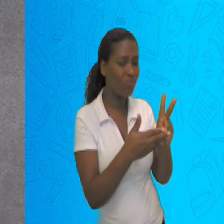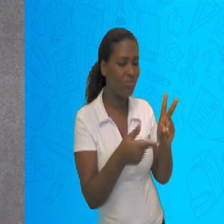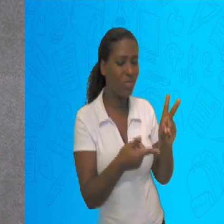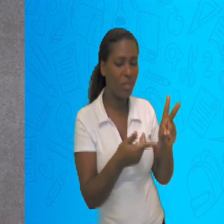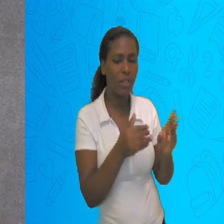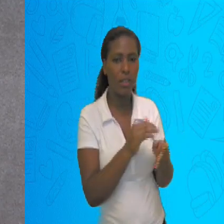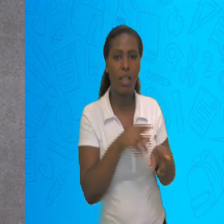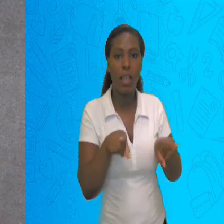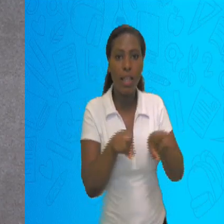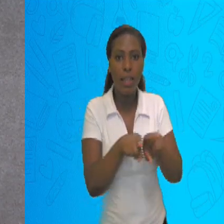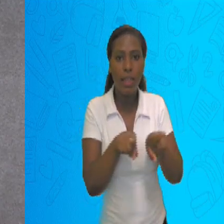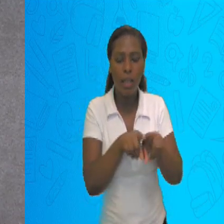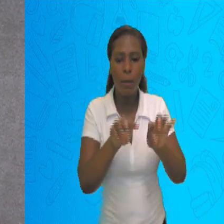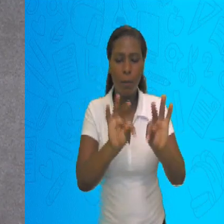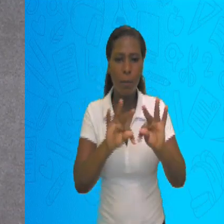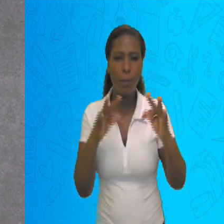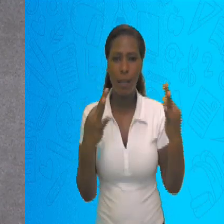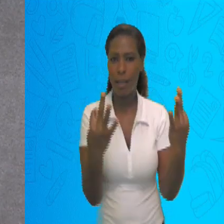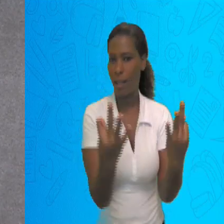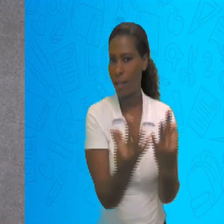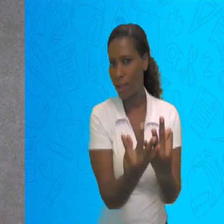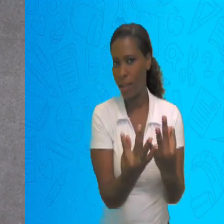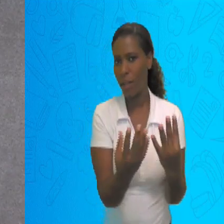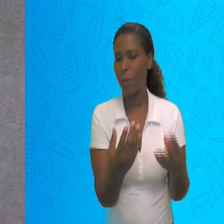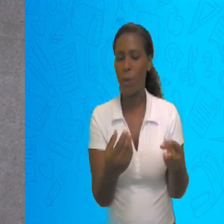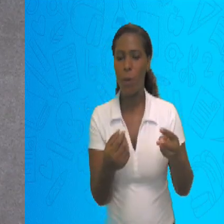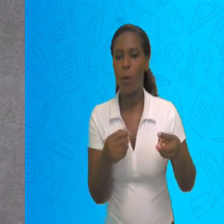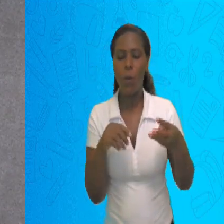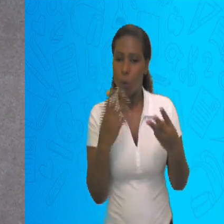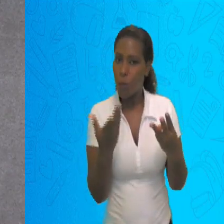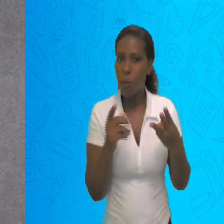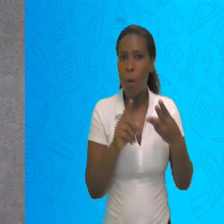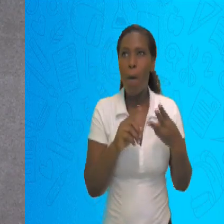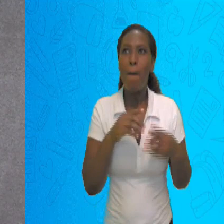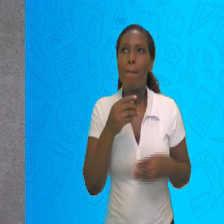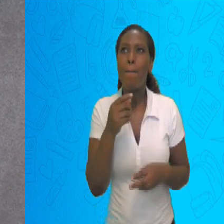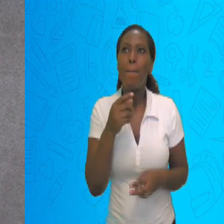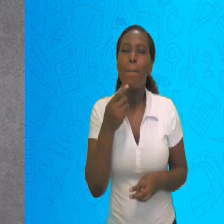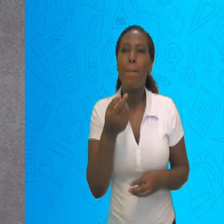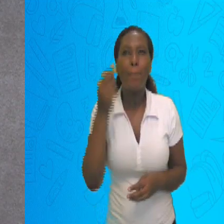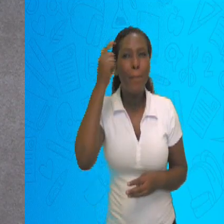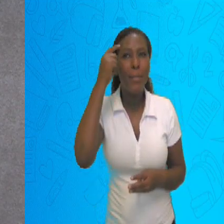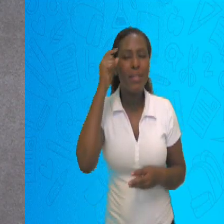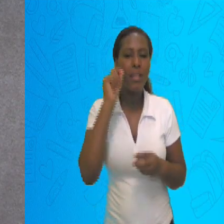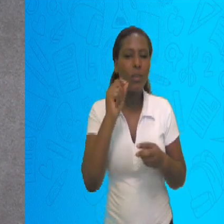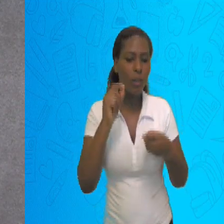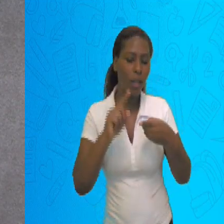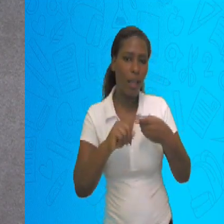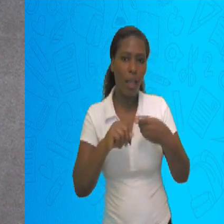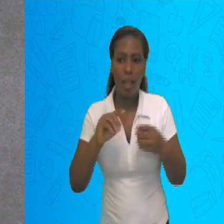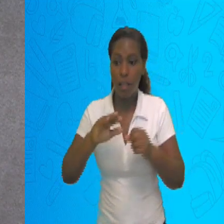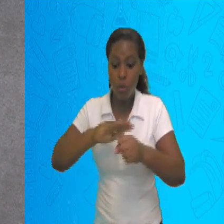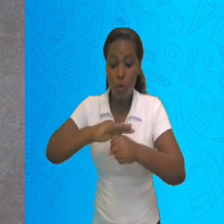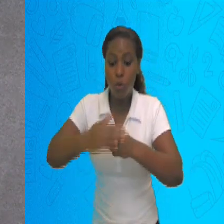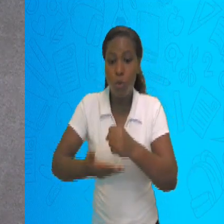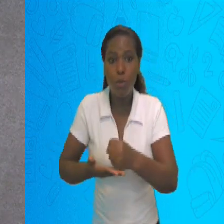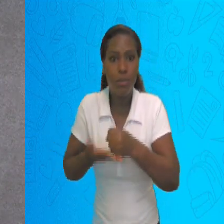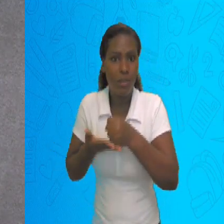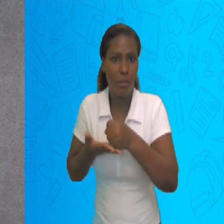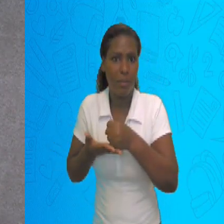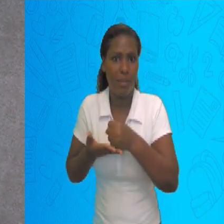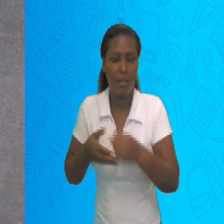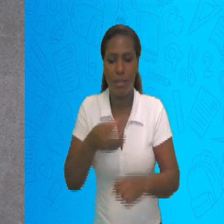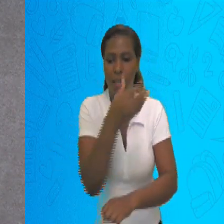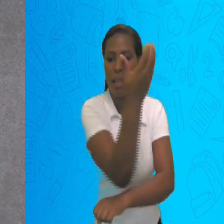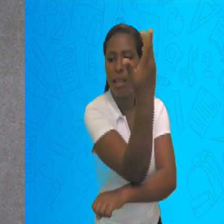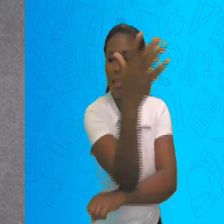comum nas tribos indígenas os pensamentos de uma vivência sustentável. Alimentava-se, vivia-se,